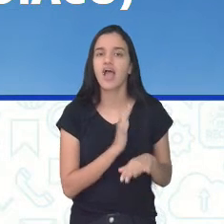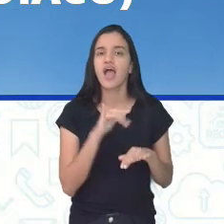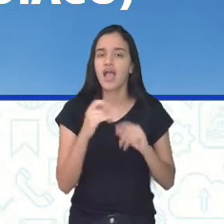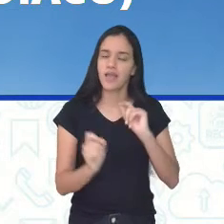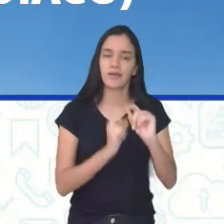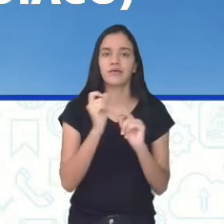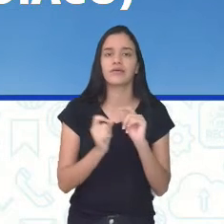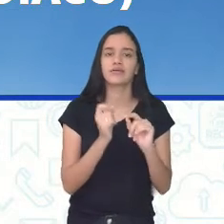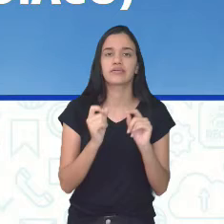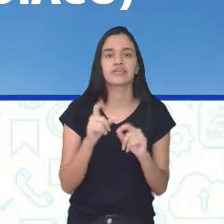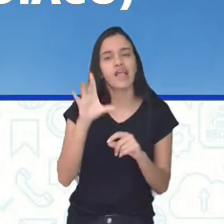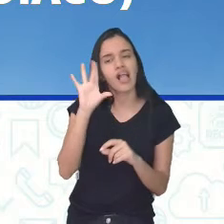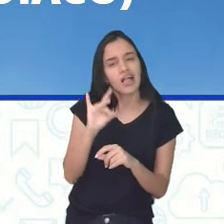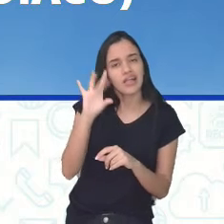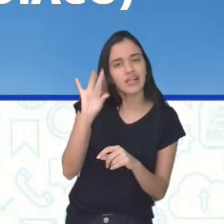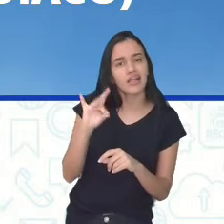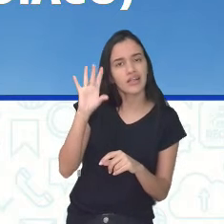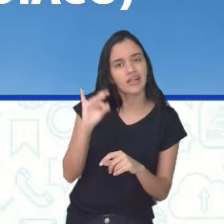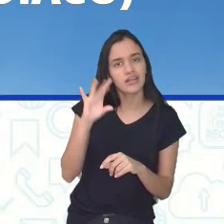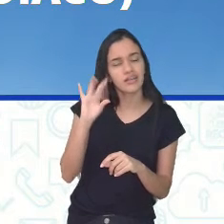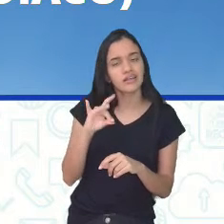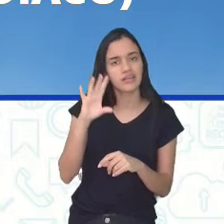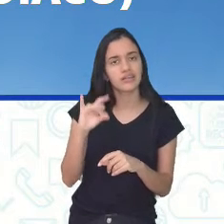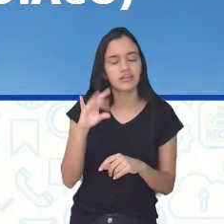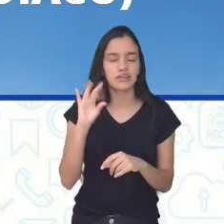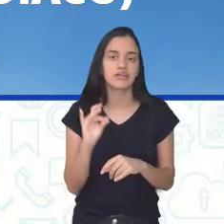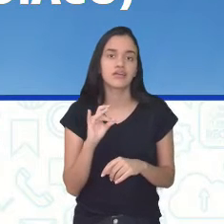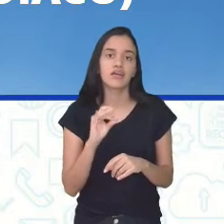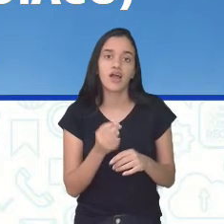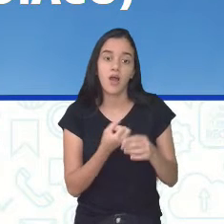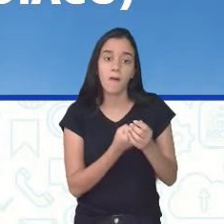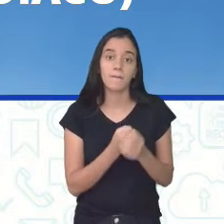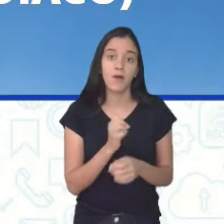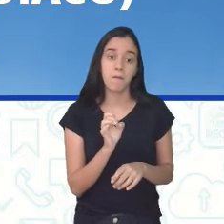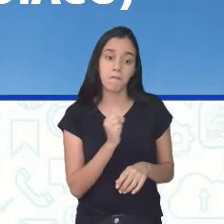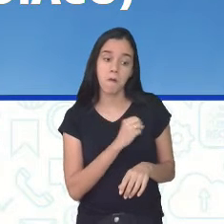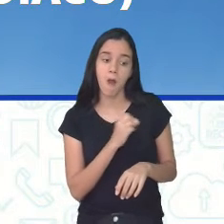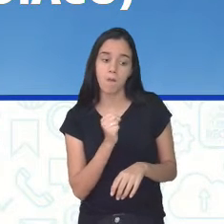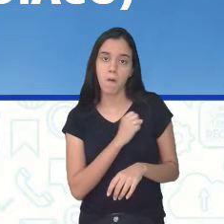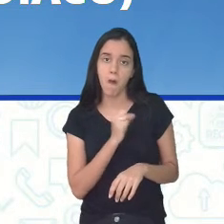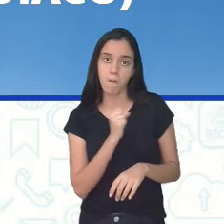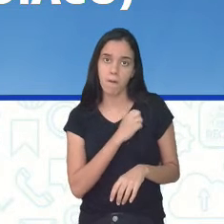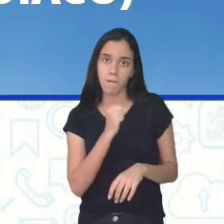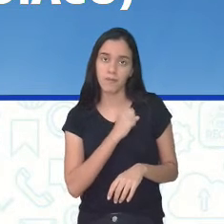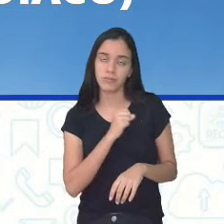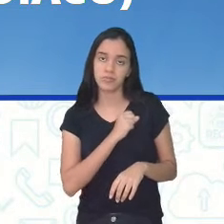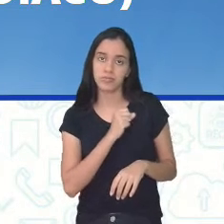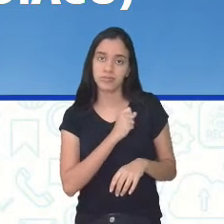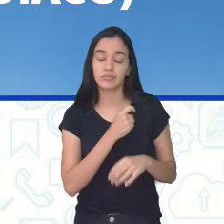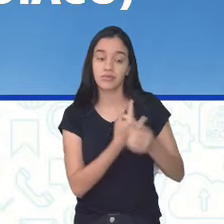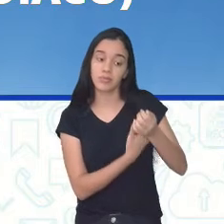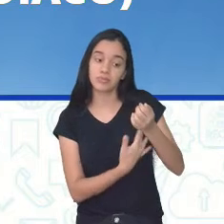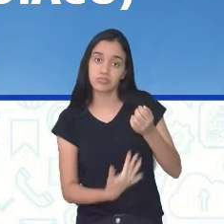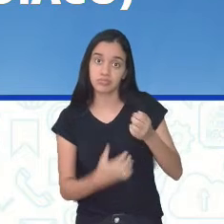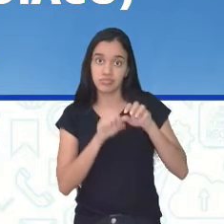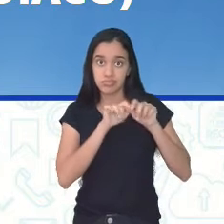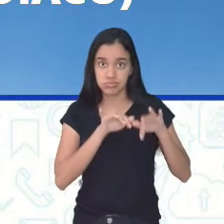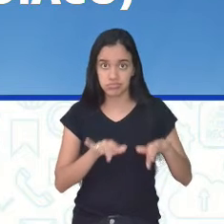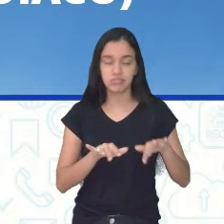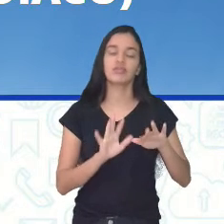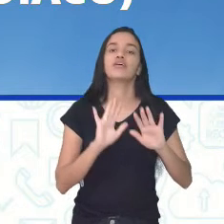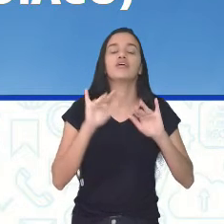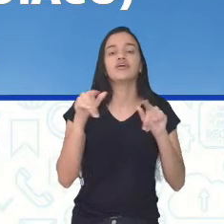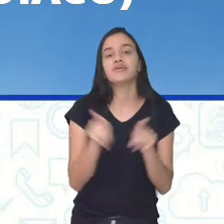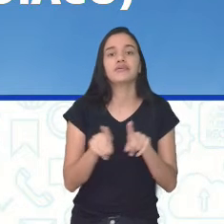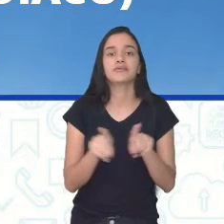bem elástico, que vai impulsionar o sangue para sair e para ser distribuído para o corpo inteiro. E, por fim, o